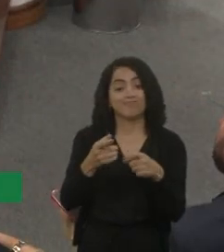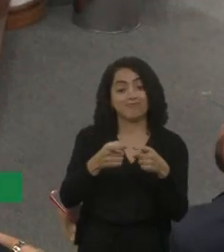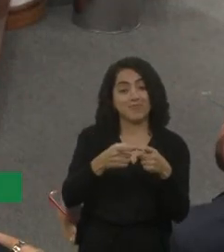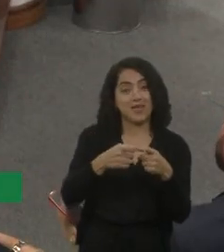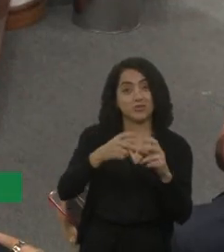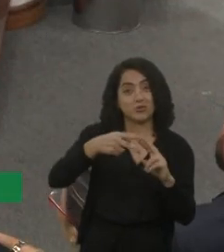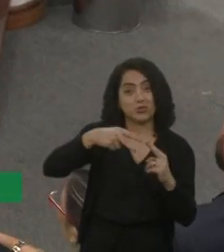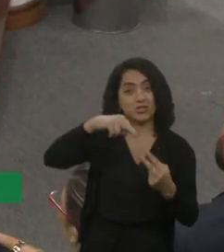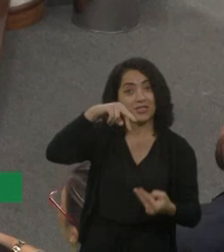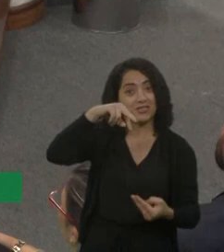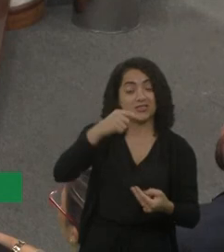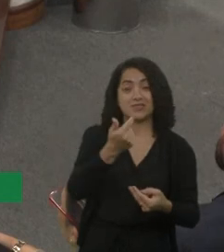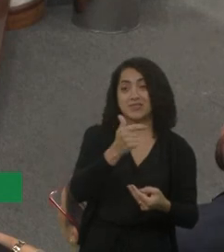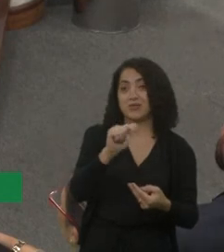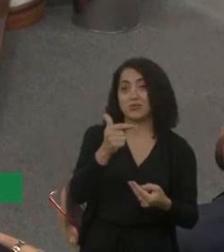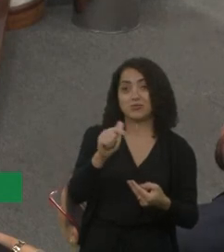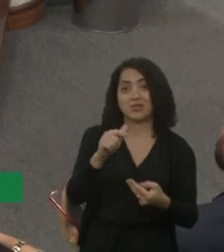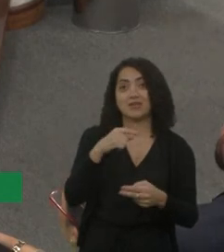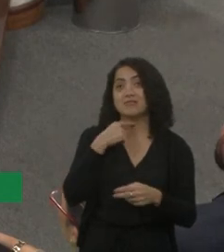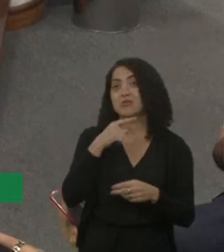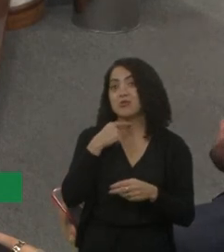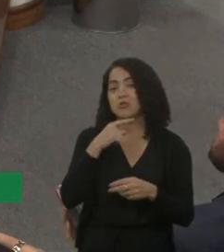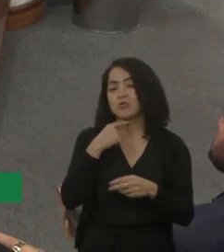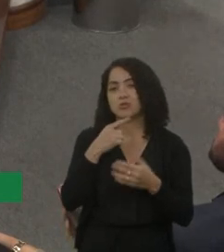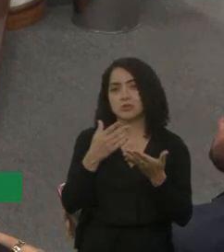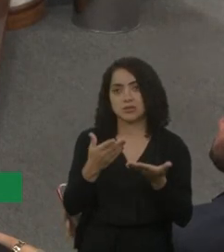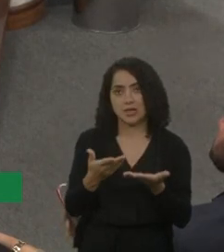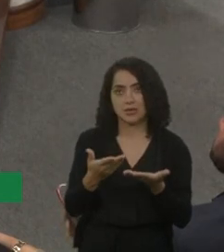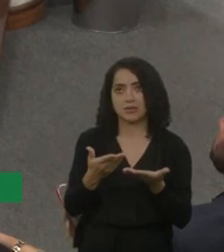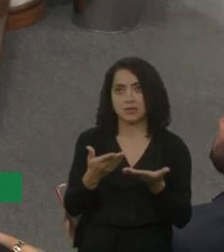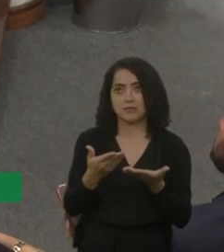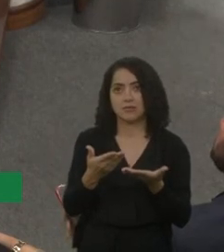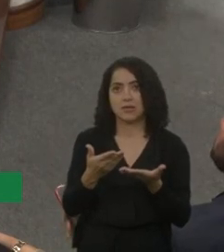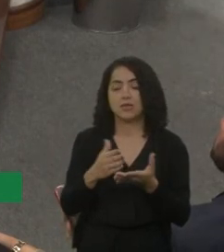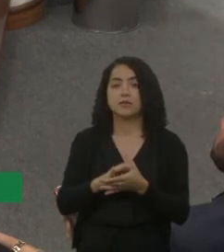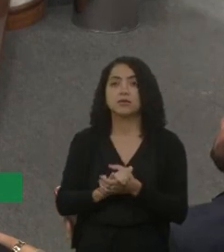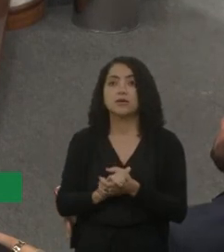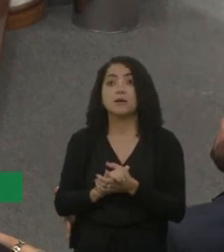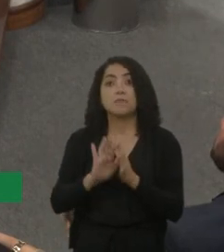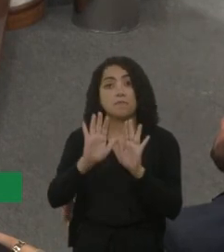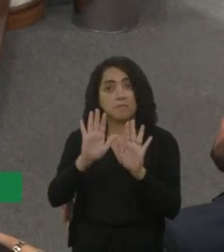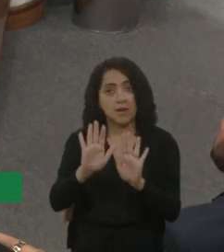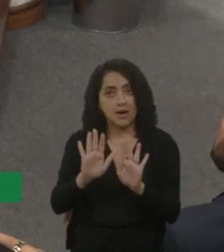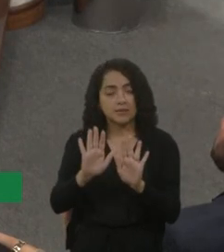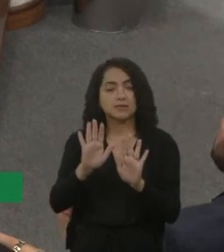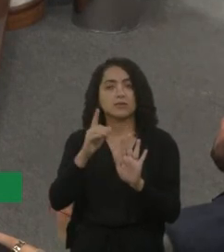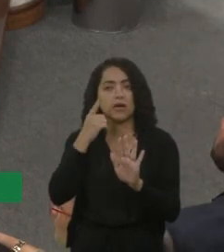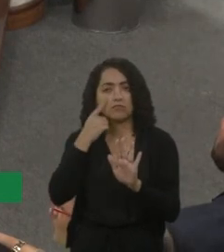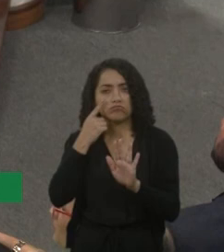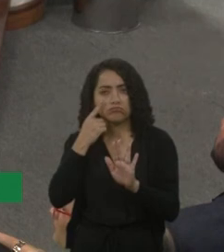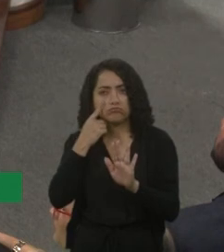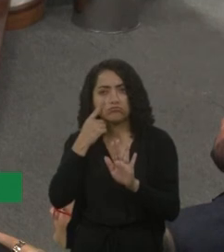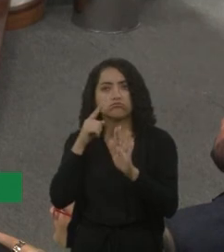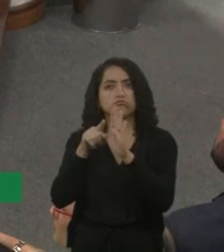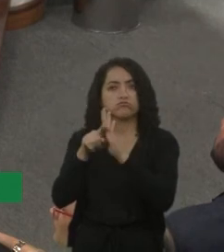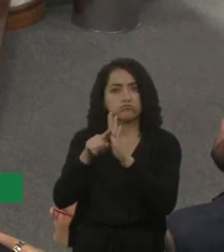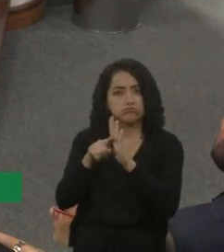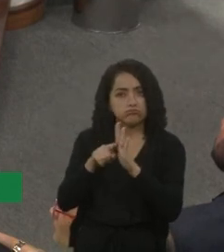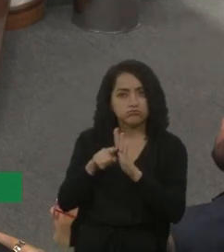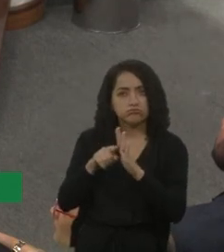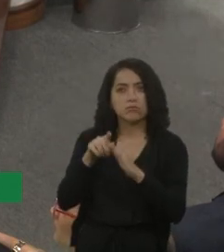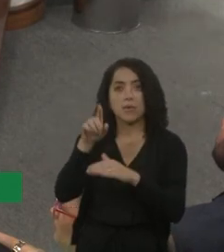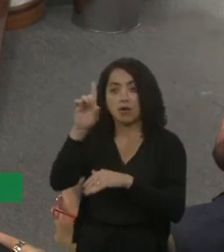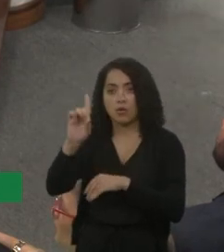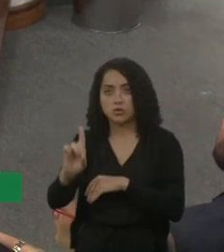eles não conseguem se habilitar como doenças raras, mas a gente fez uma conversa, fazendo uma conversa com a direção lá para a